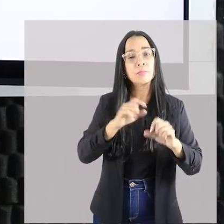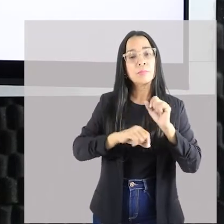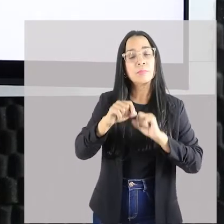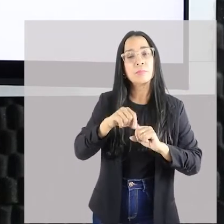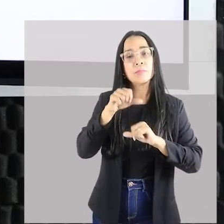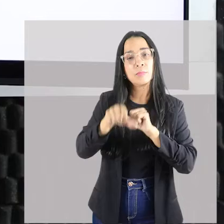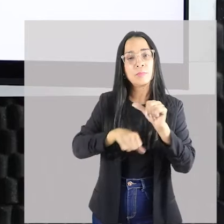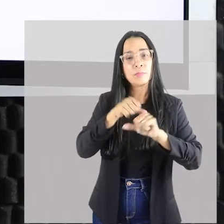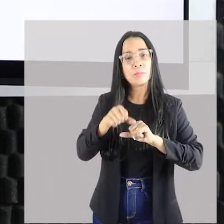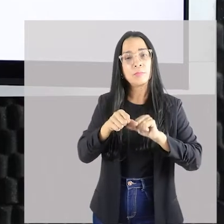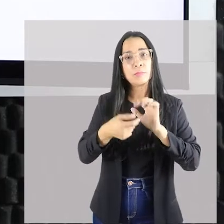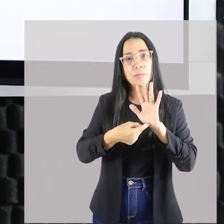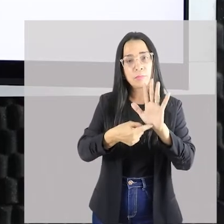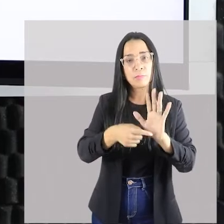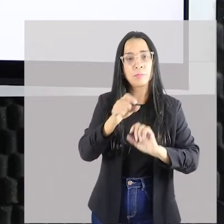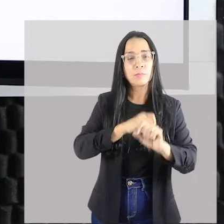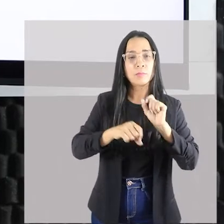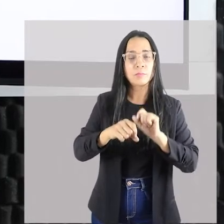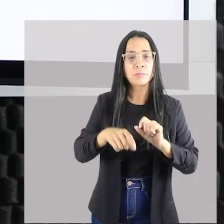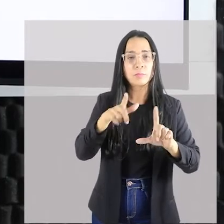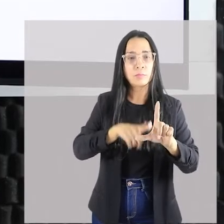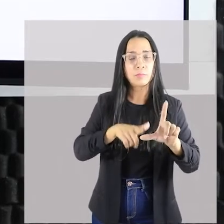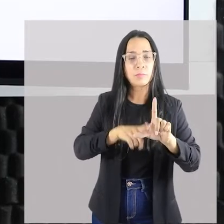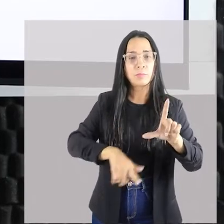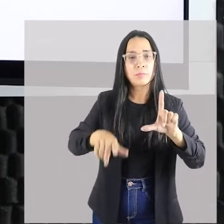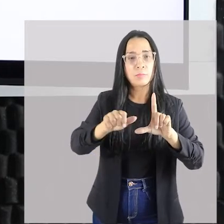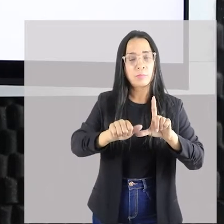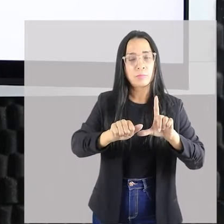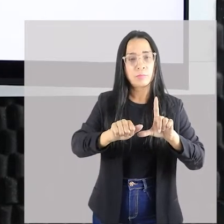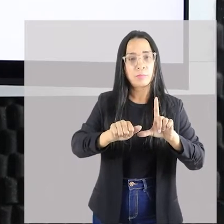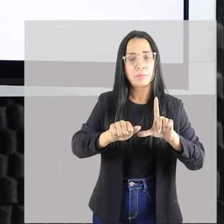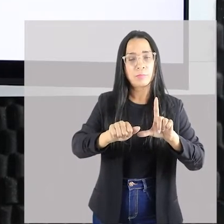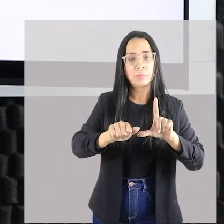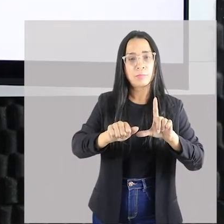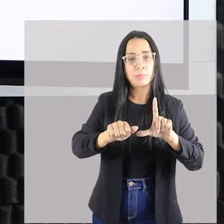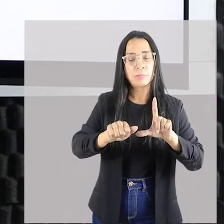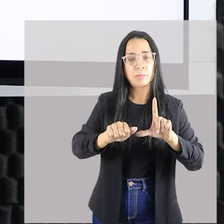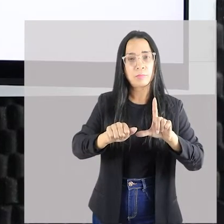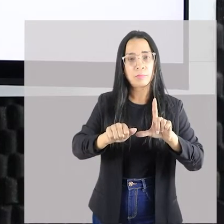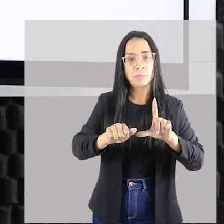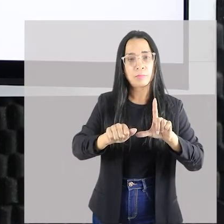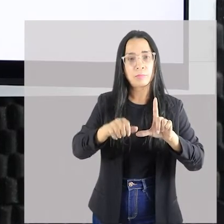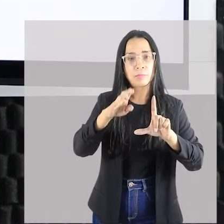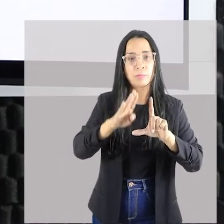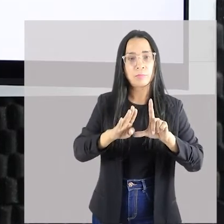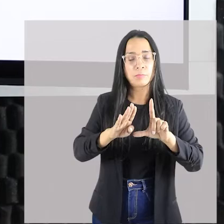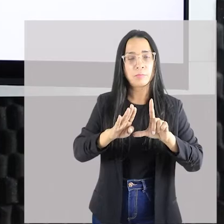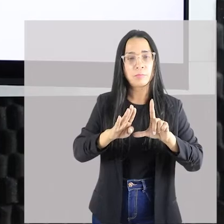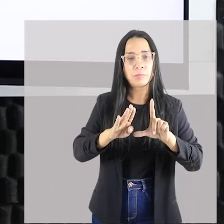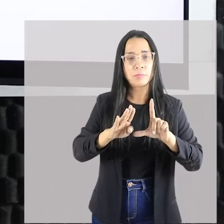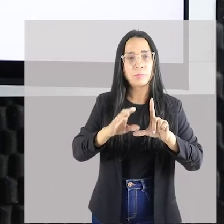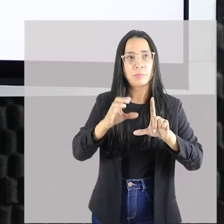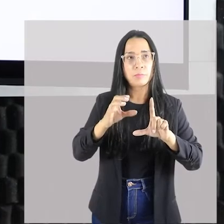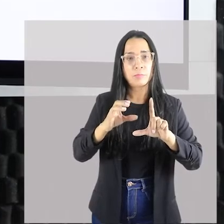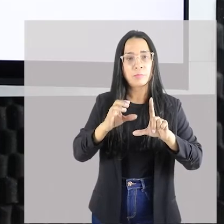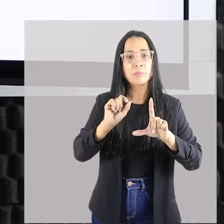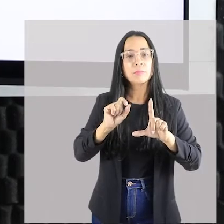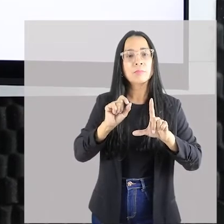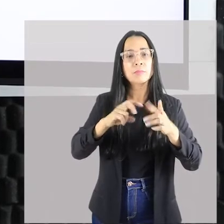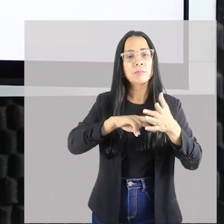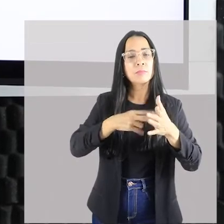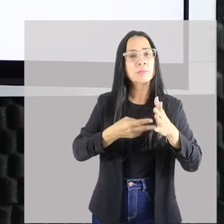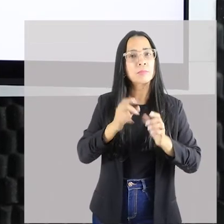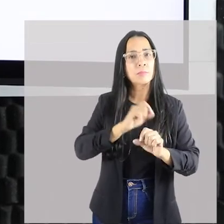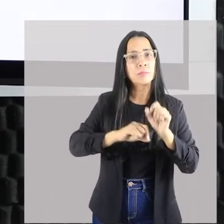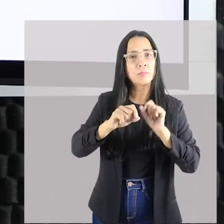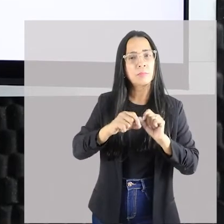sendo evidenciado, tá? Lá na letra A para você fala adição. Na letra B fala inserção, que significa,